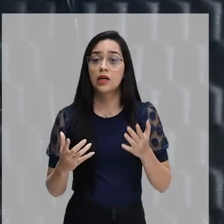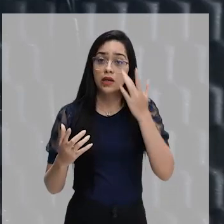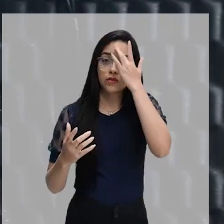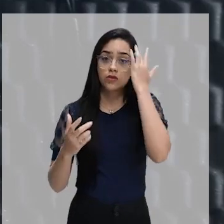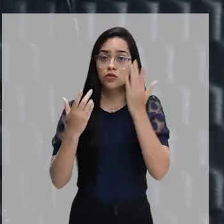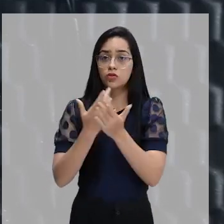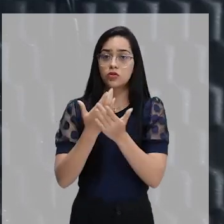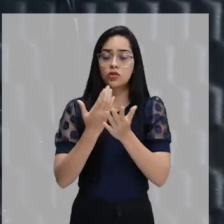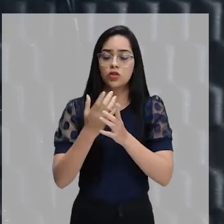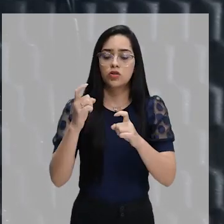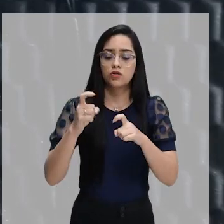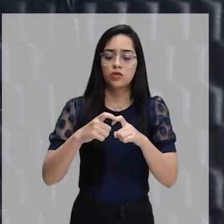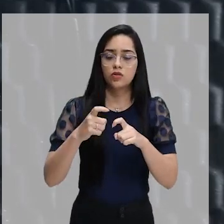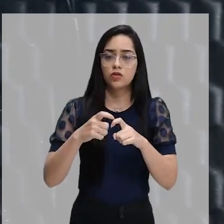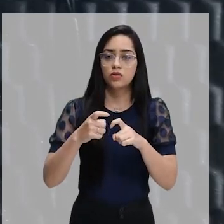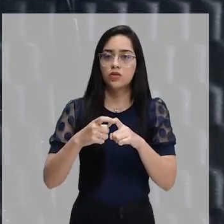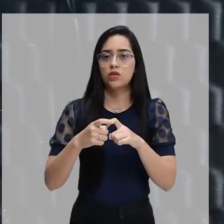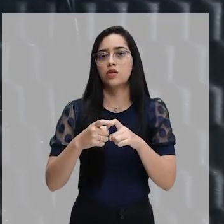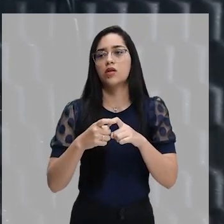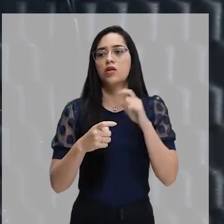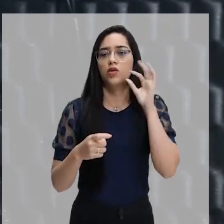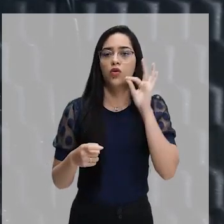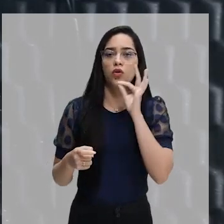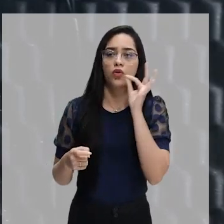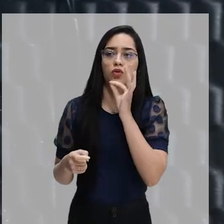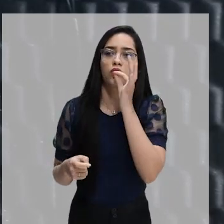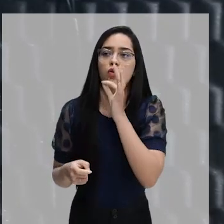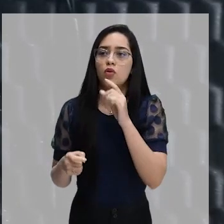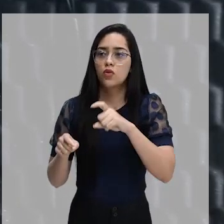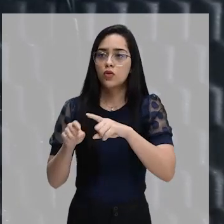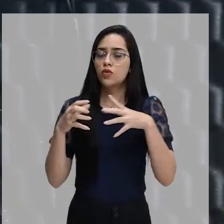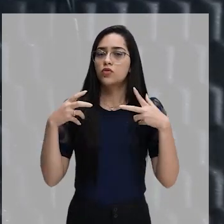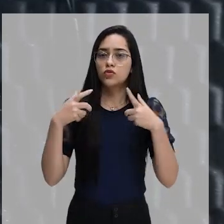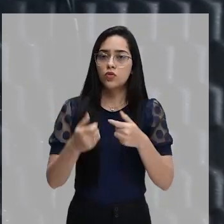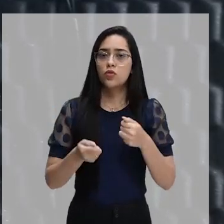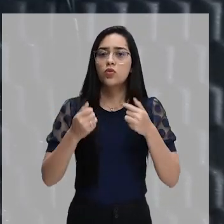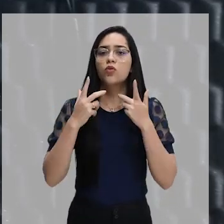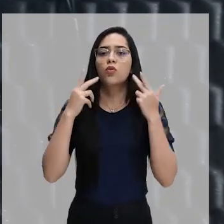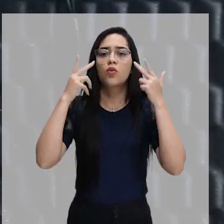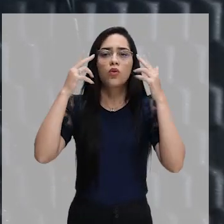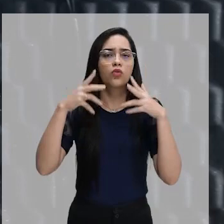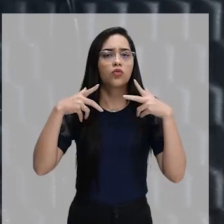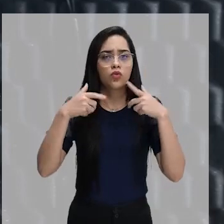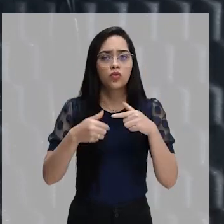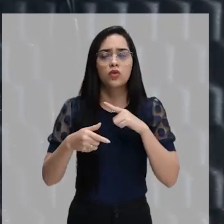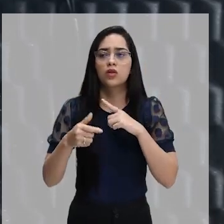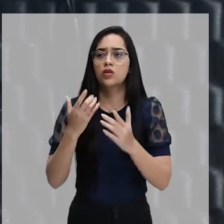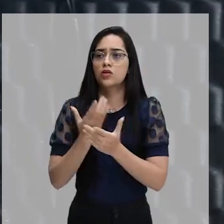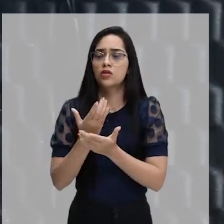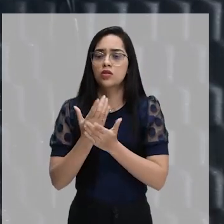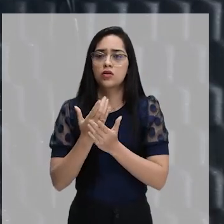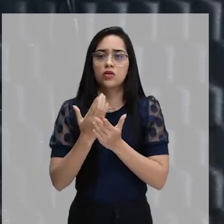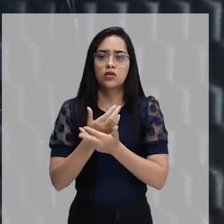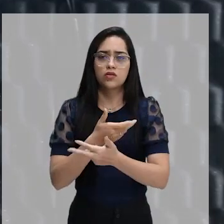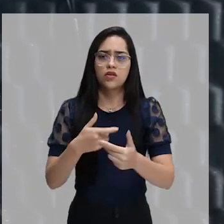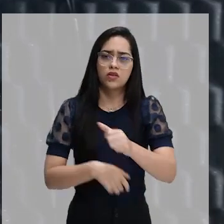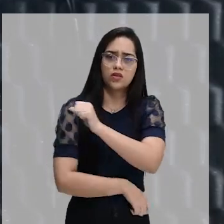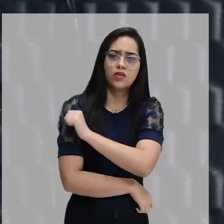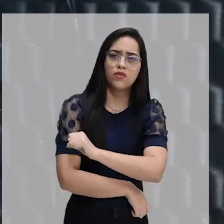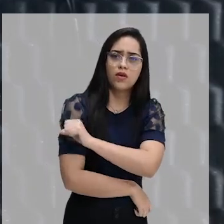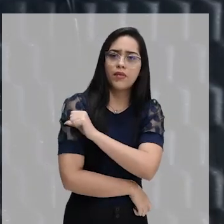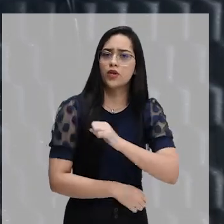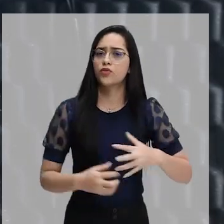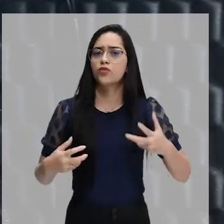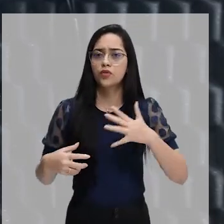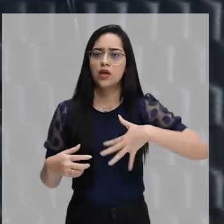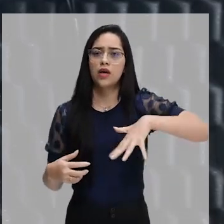de medicina, de odontologia, né, na parte do rosto, estudantes de biomedicina, de enfermagem, enfim,